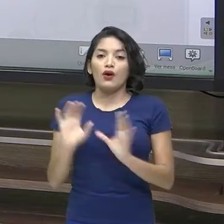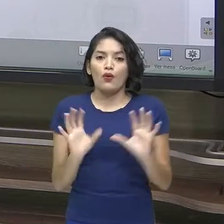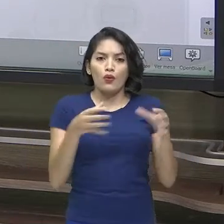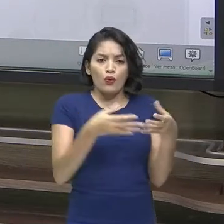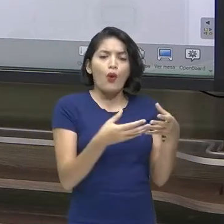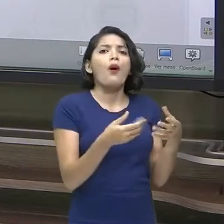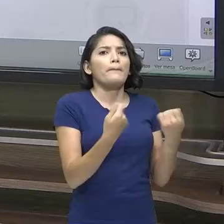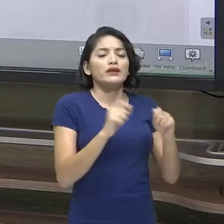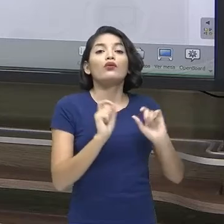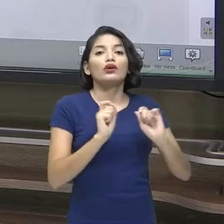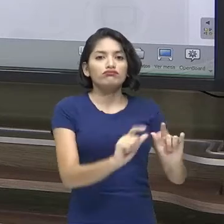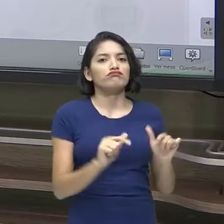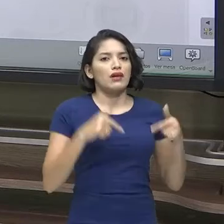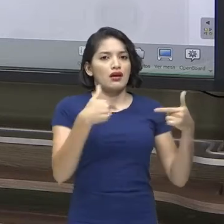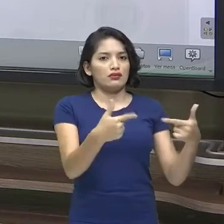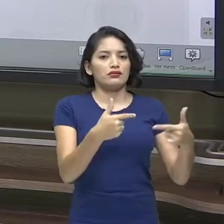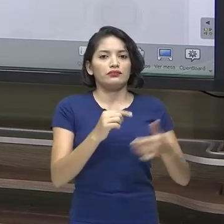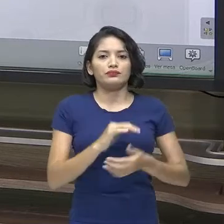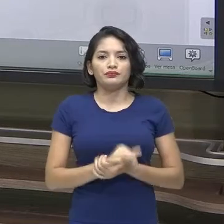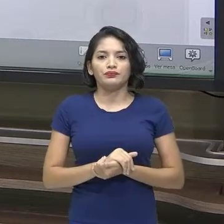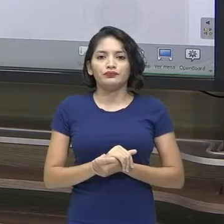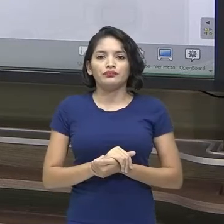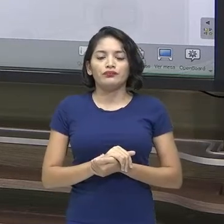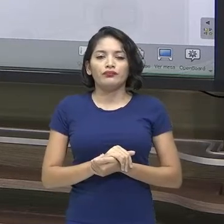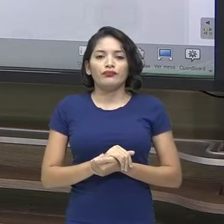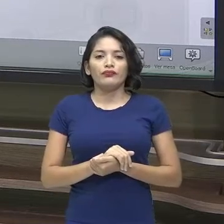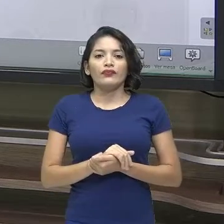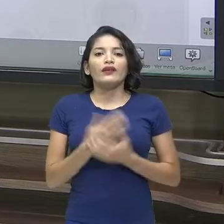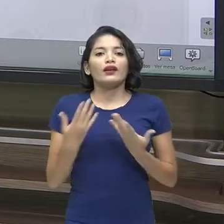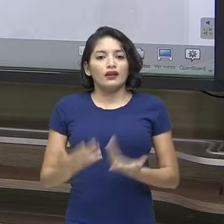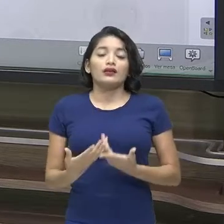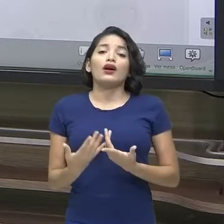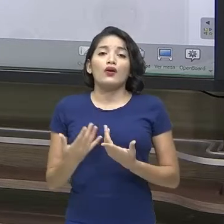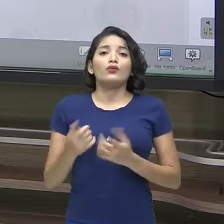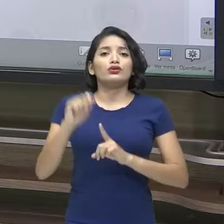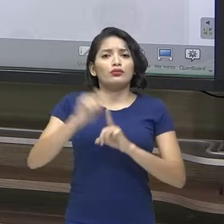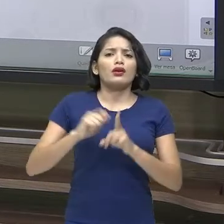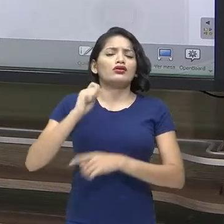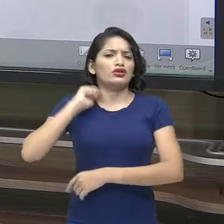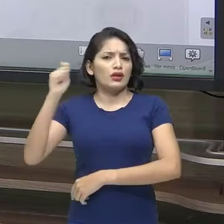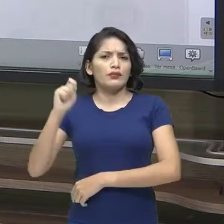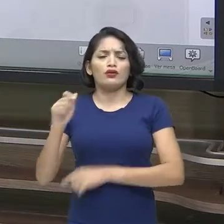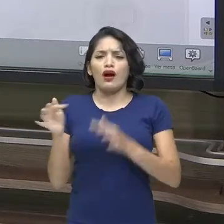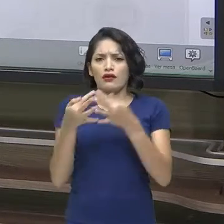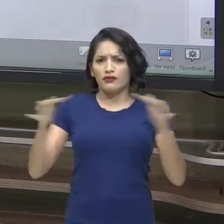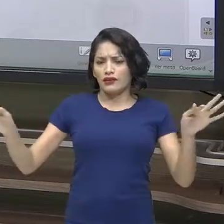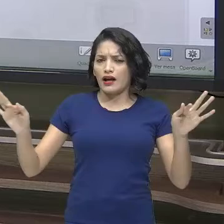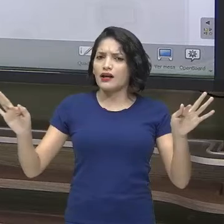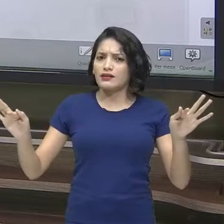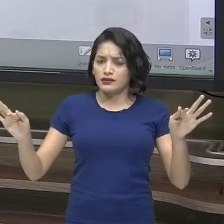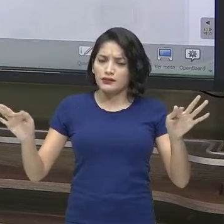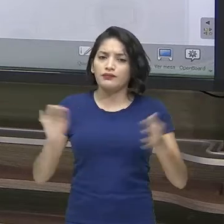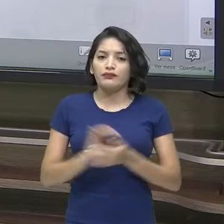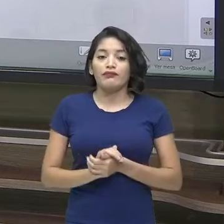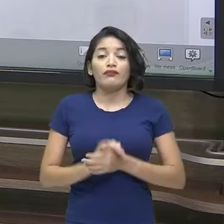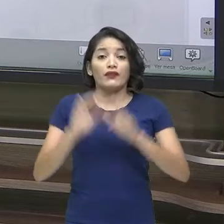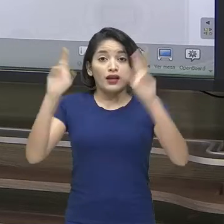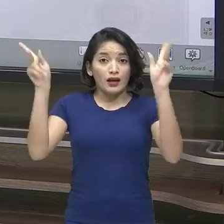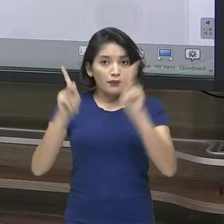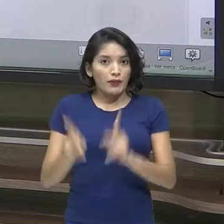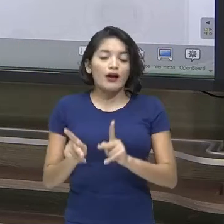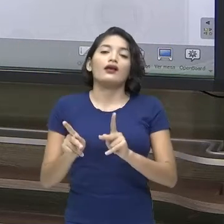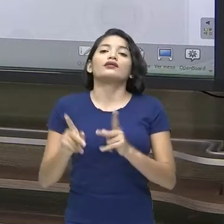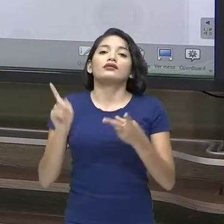precisamos de uma ação, ok? Então as Teses de Abril ficaram famosas através daquele lema, lembram? Paz, pão e